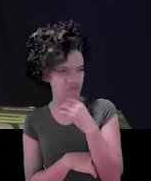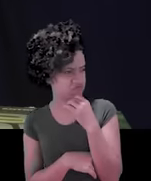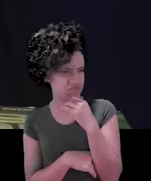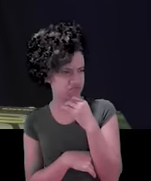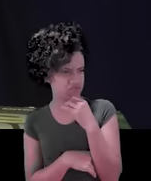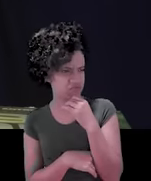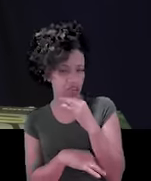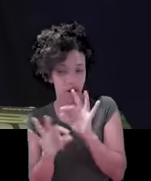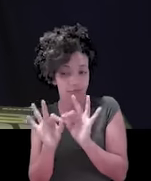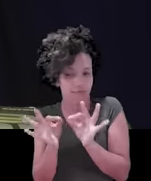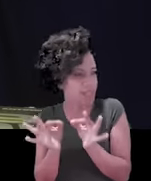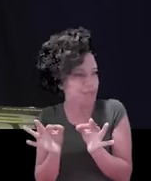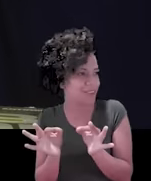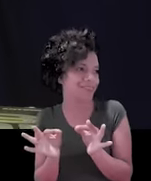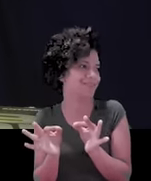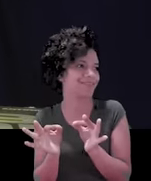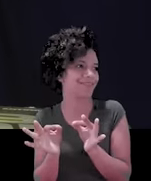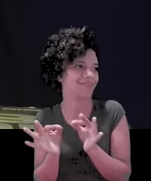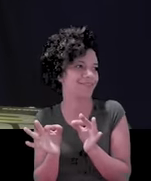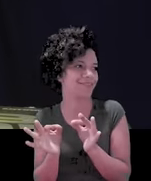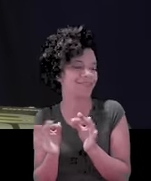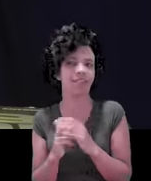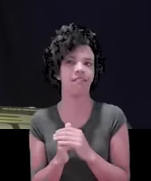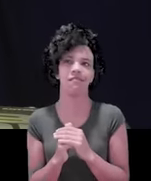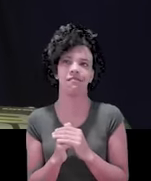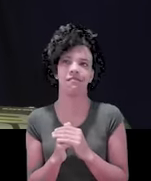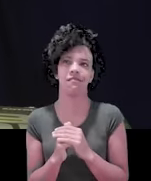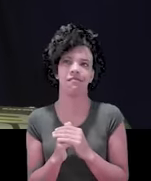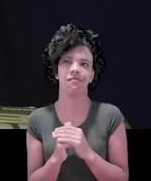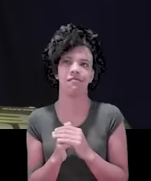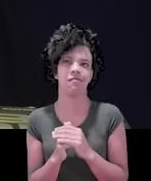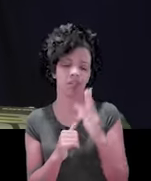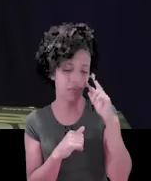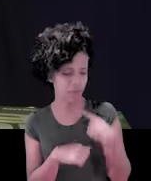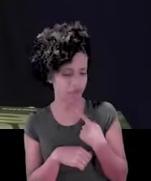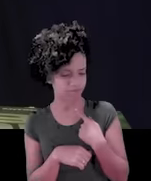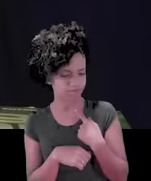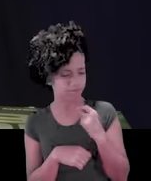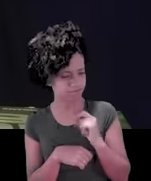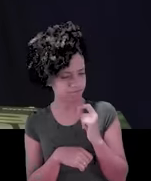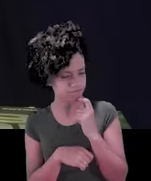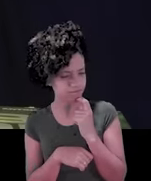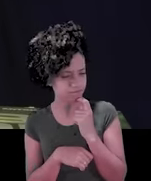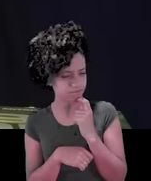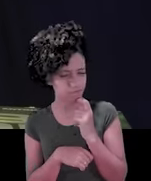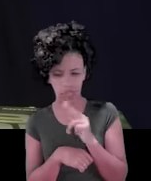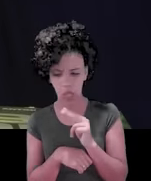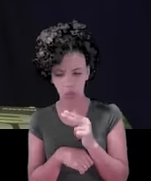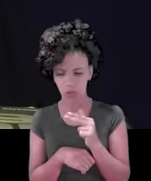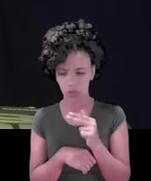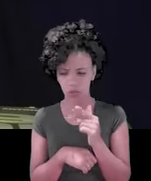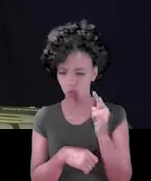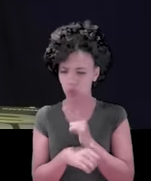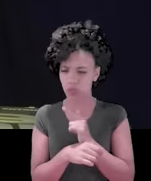que nós coisa mais simples é e fala para mim mesmo junto mas vou dar um